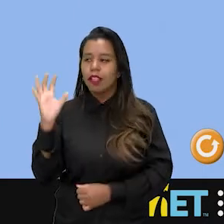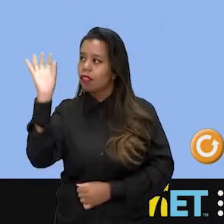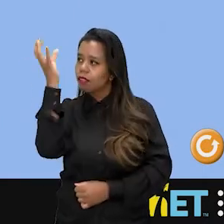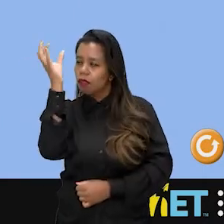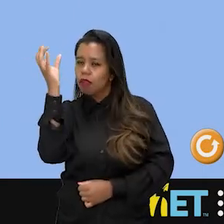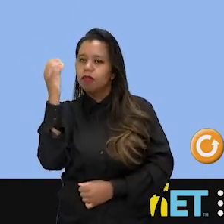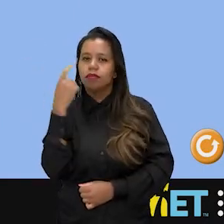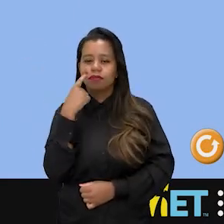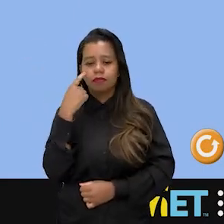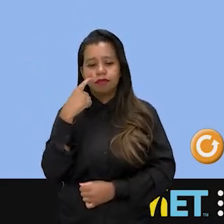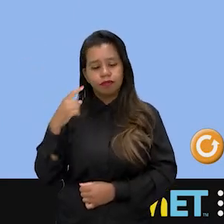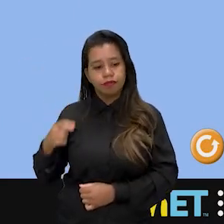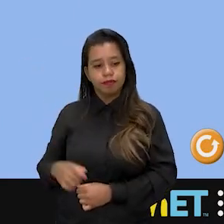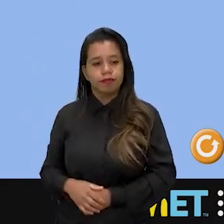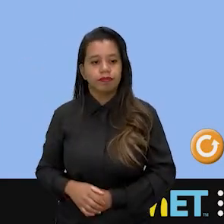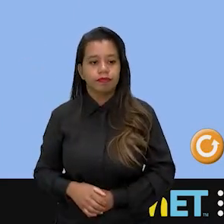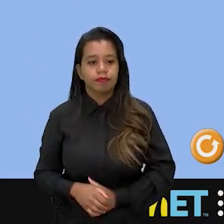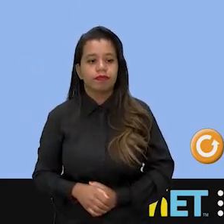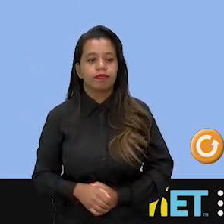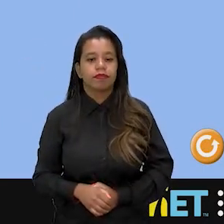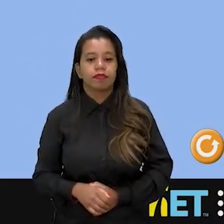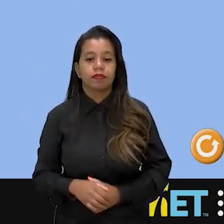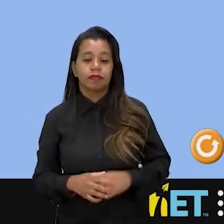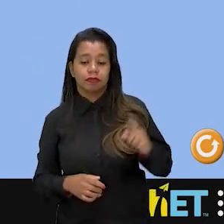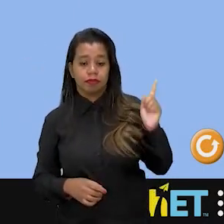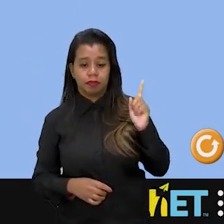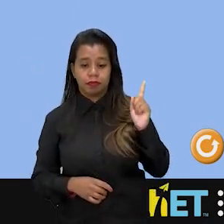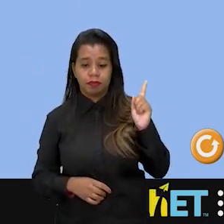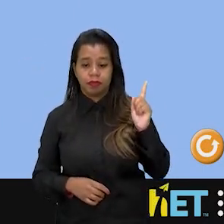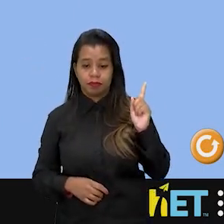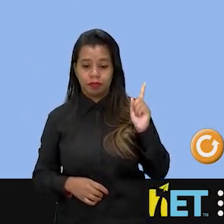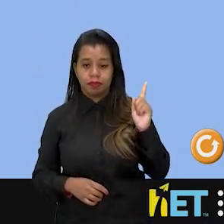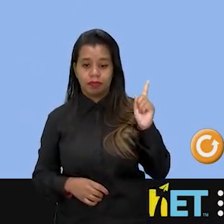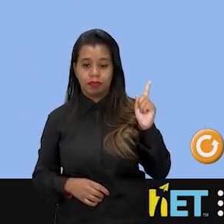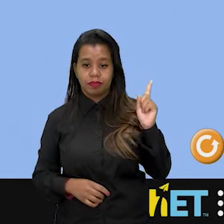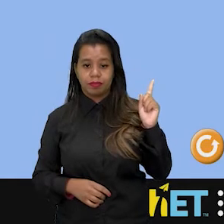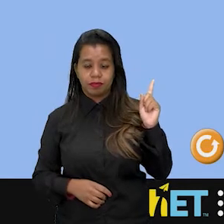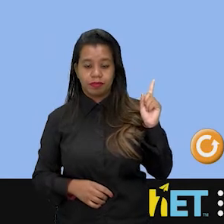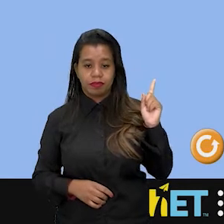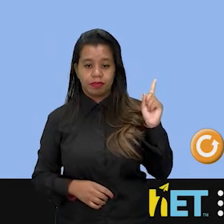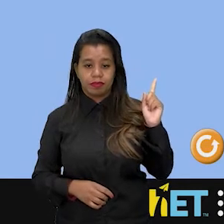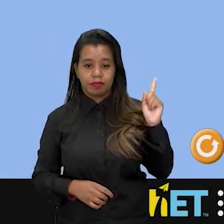tá certo? Do lado direito aqui, no canto superior, vocês vão